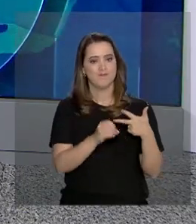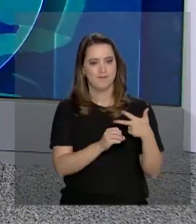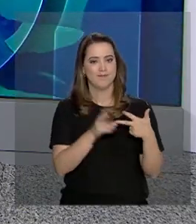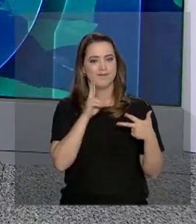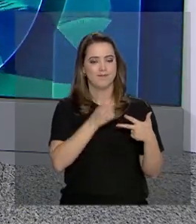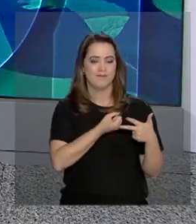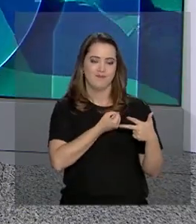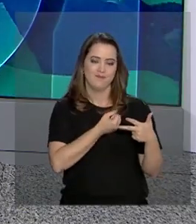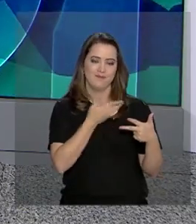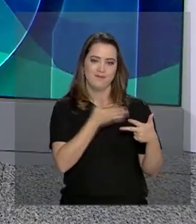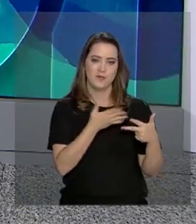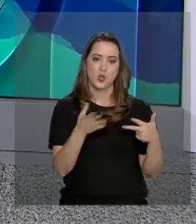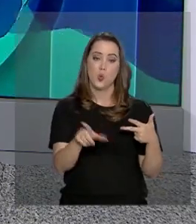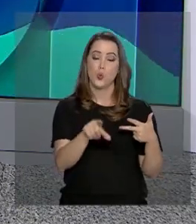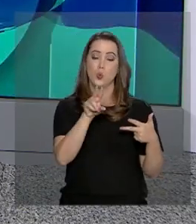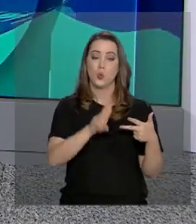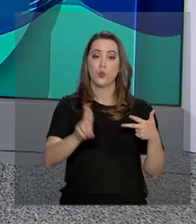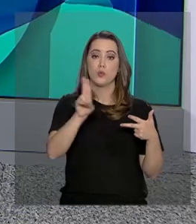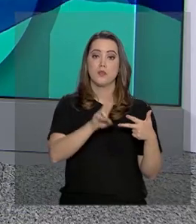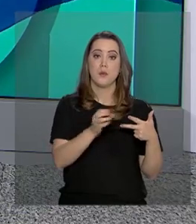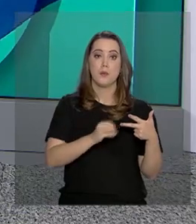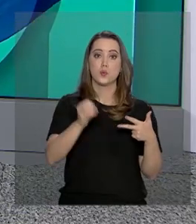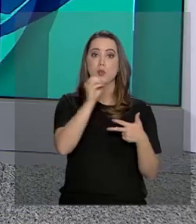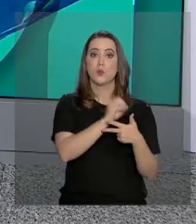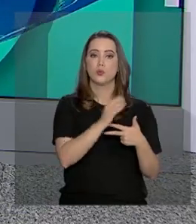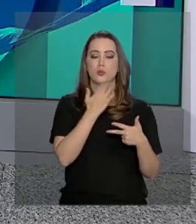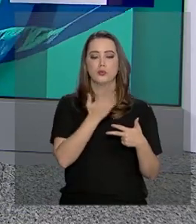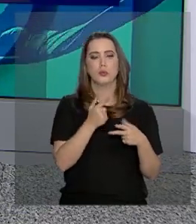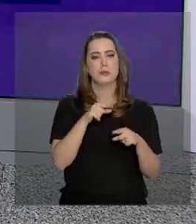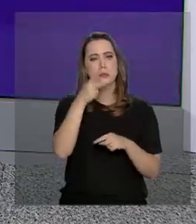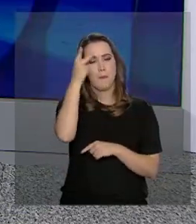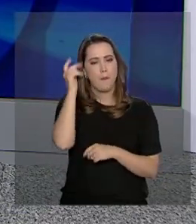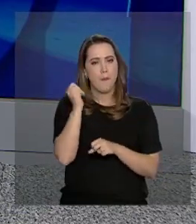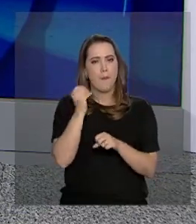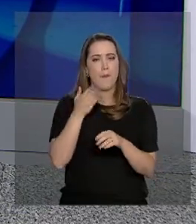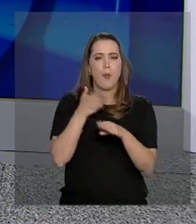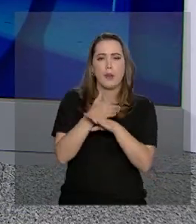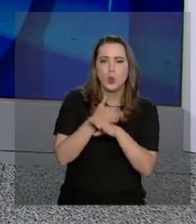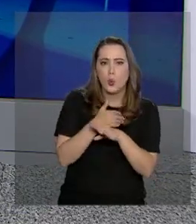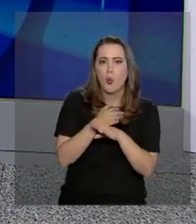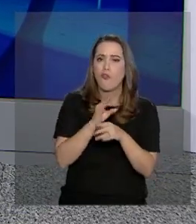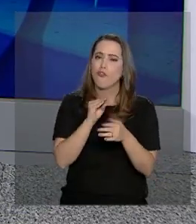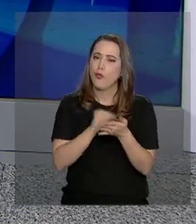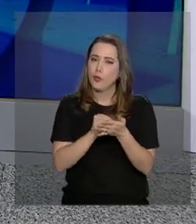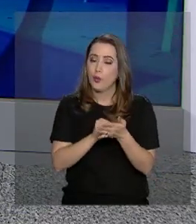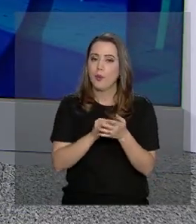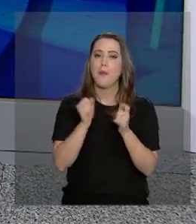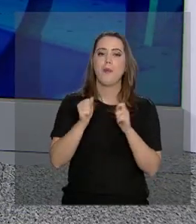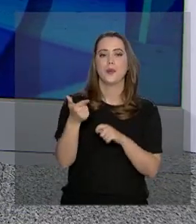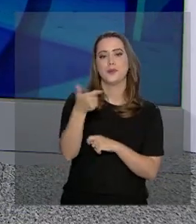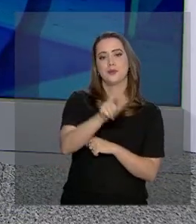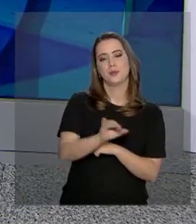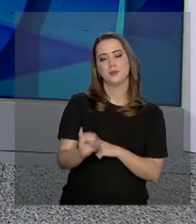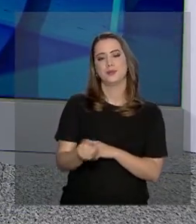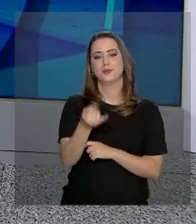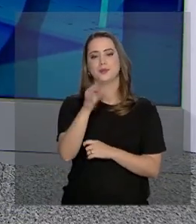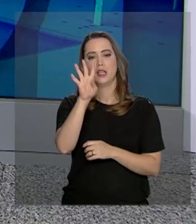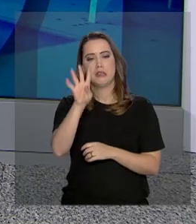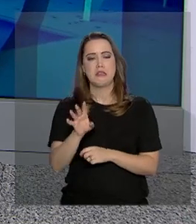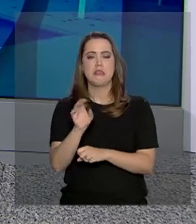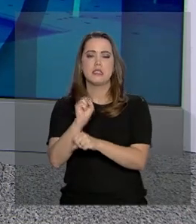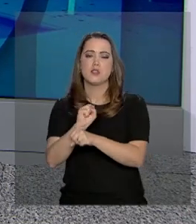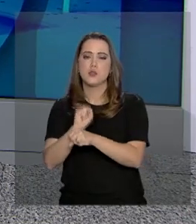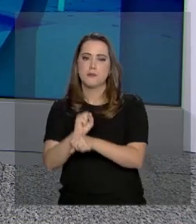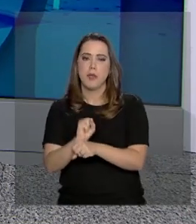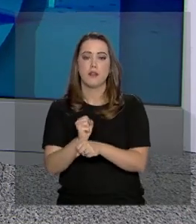Exame Nacional do Ensino Médio, o Enem. Mas quem não entrou dessa vez ainda tem chance de concorrer a uma vaga pela lista de